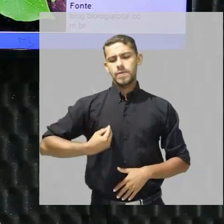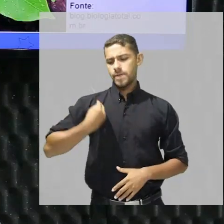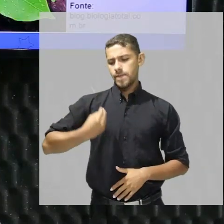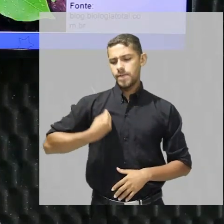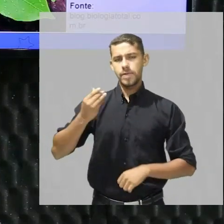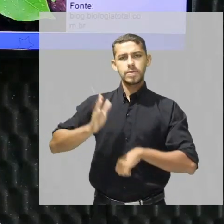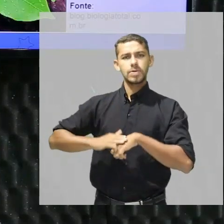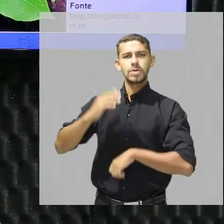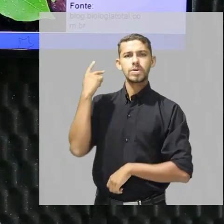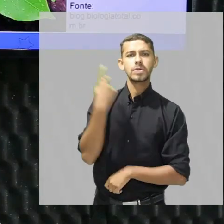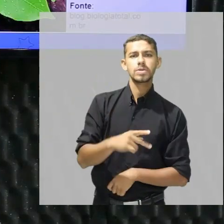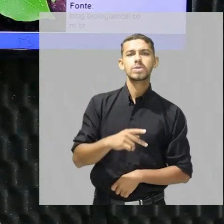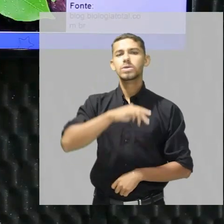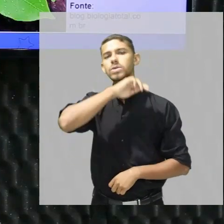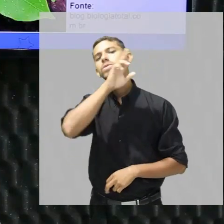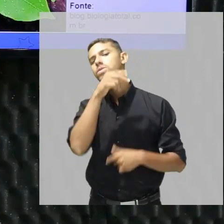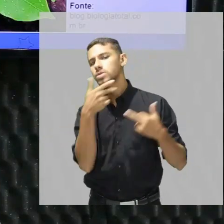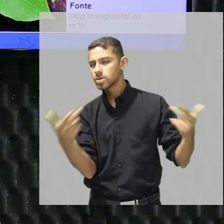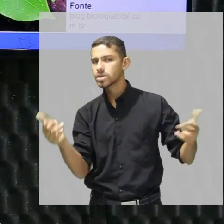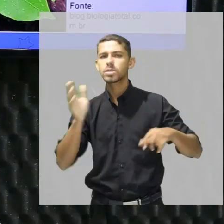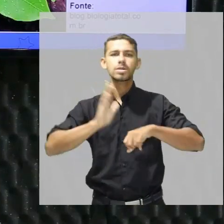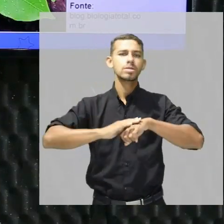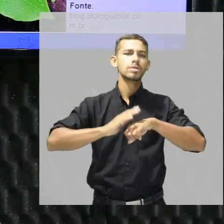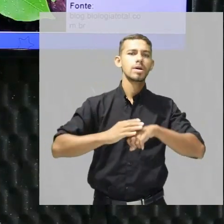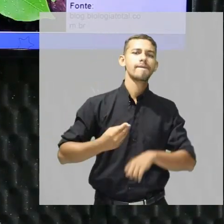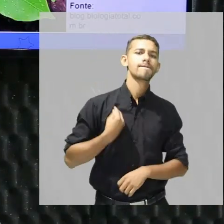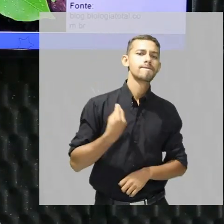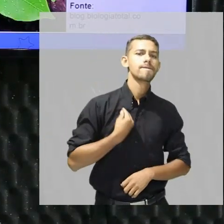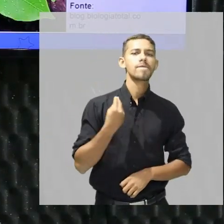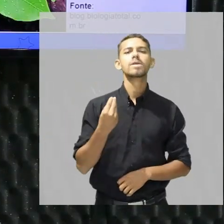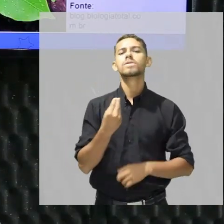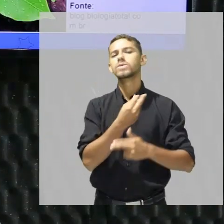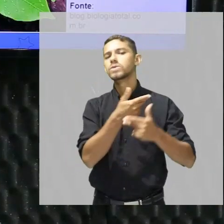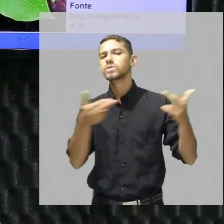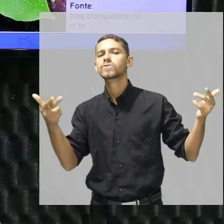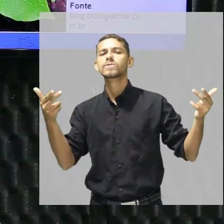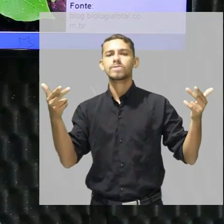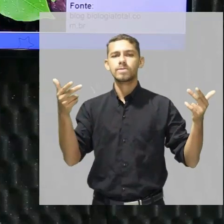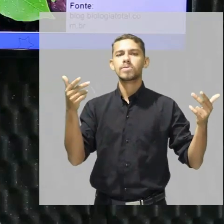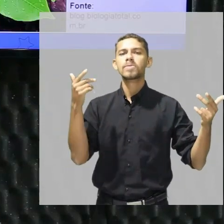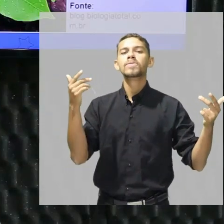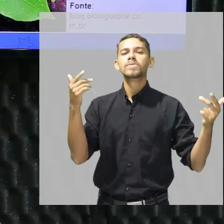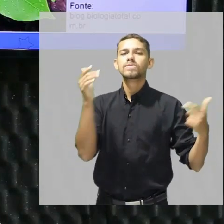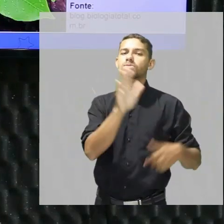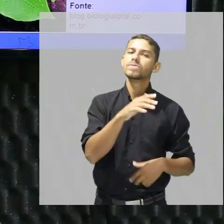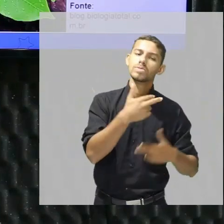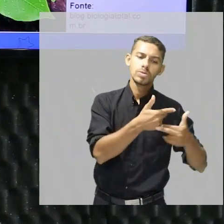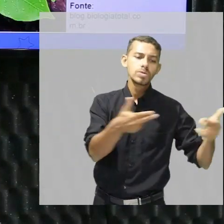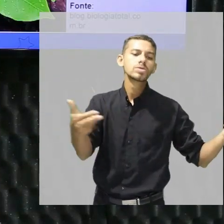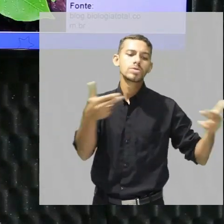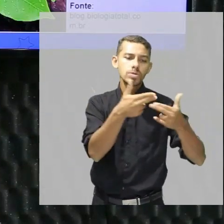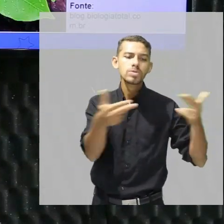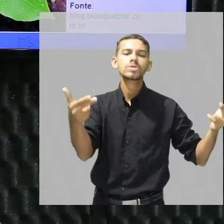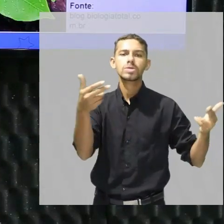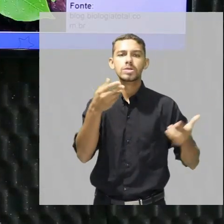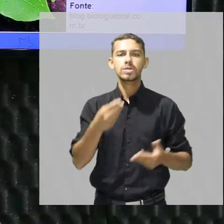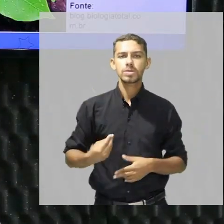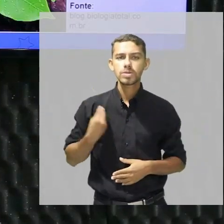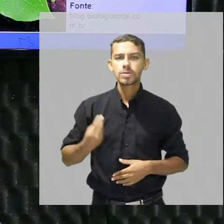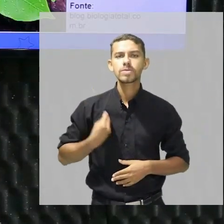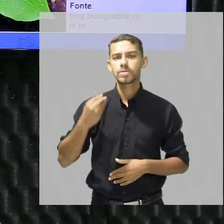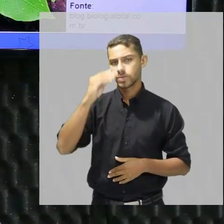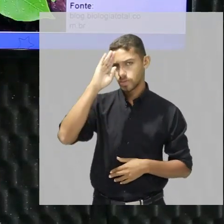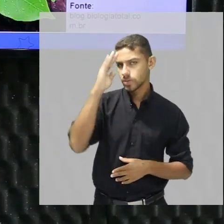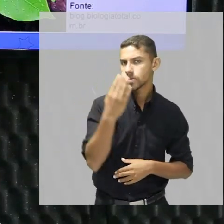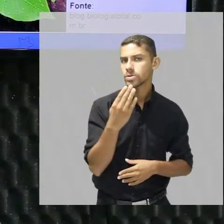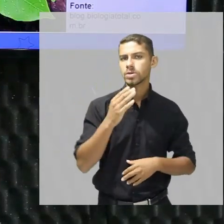que vão habitar naquele local. Então, a gente chama de espécies pioneiras. As espécies pioneiras, elas não necessitam